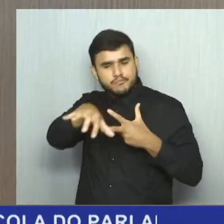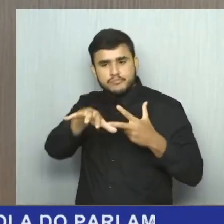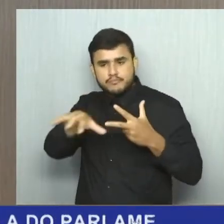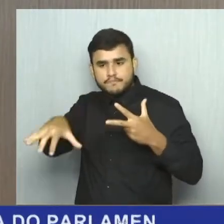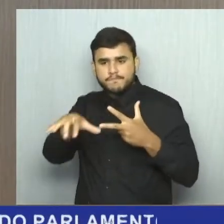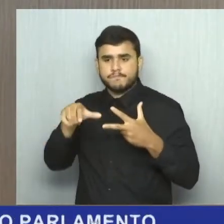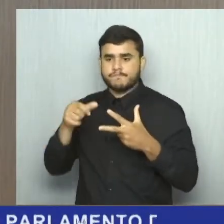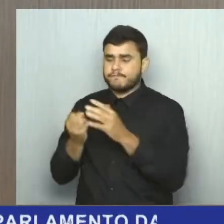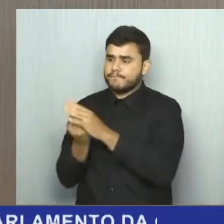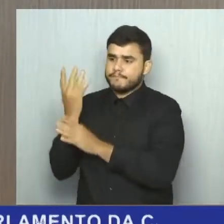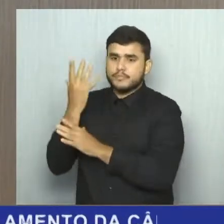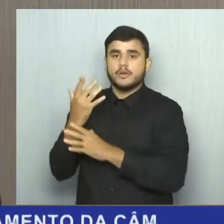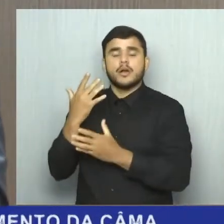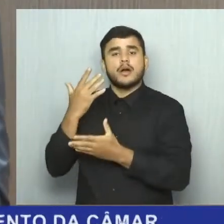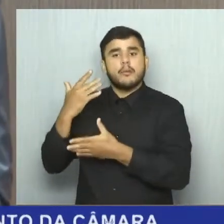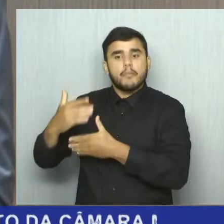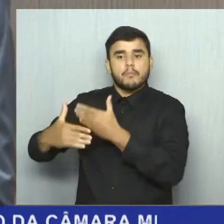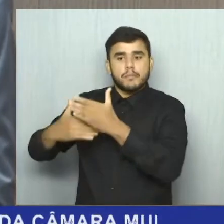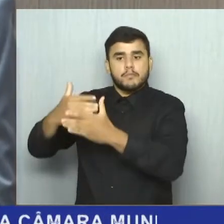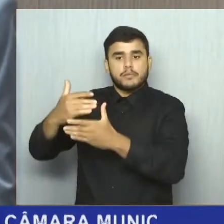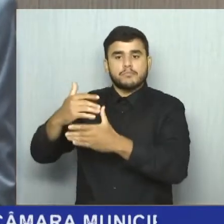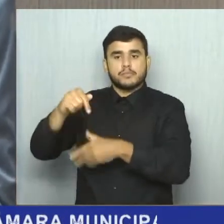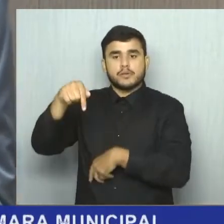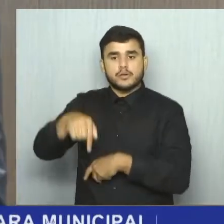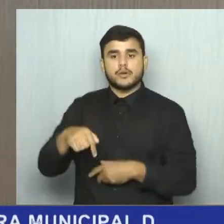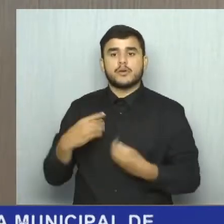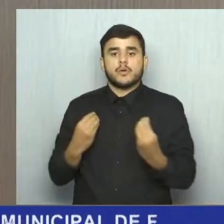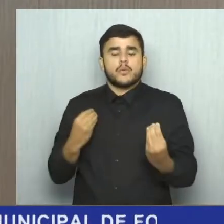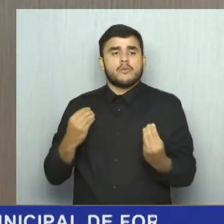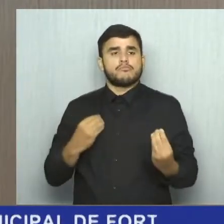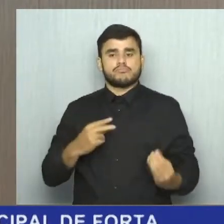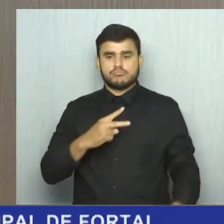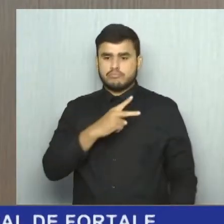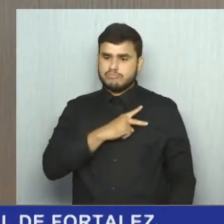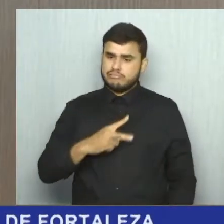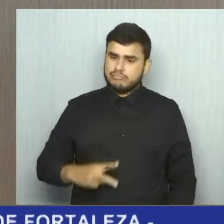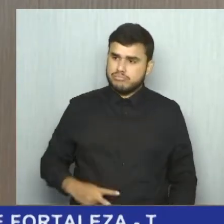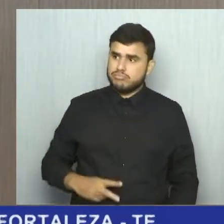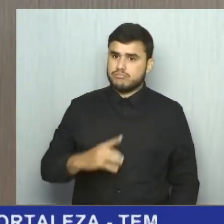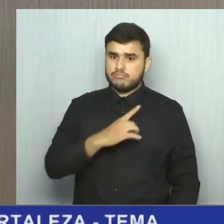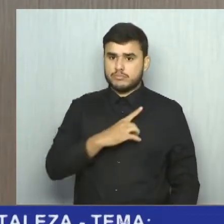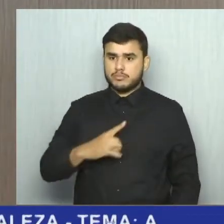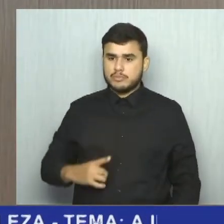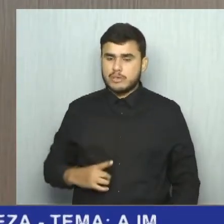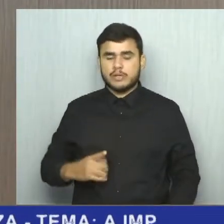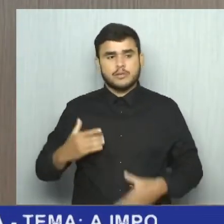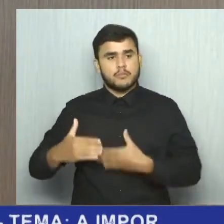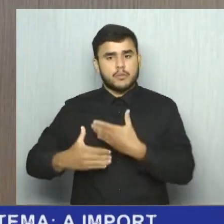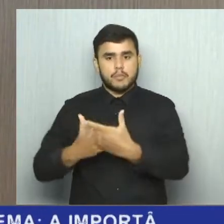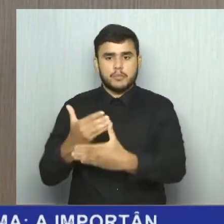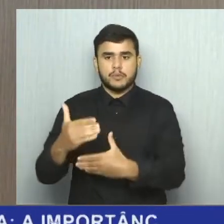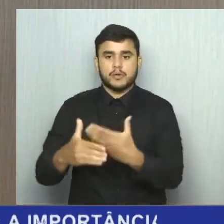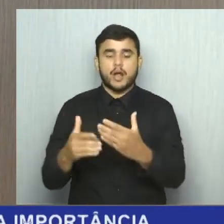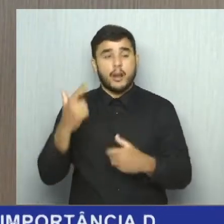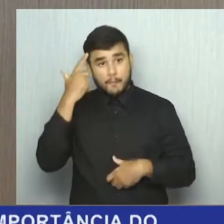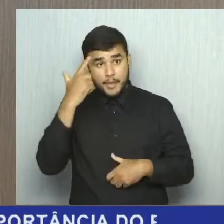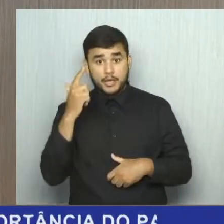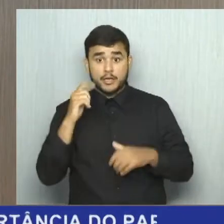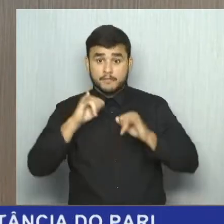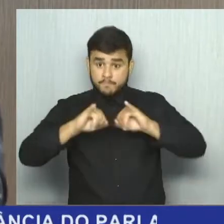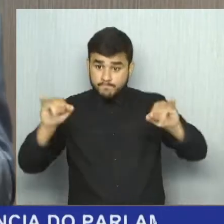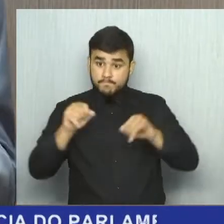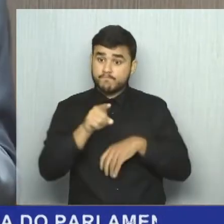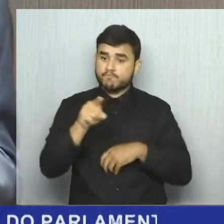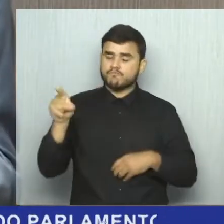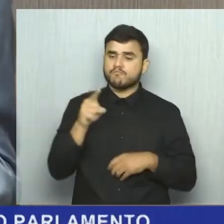a evolução da instituição parlamentar na história da humanidade e derivar para a grave crise potencialmente mortal